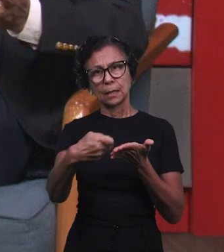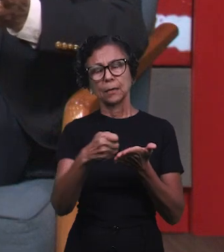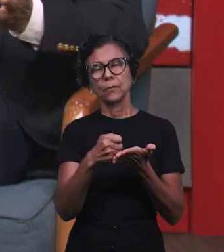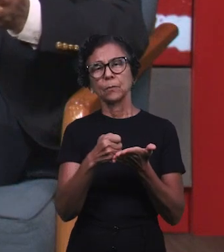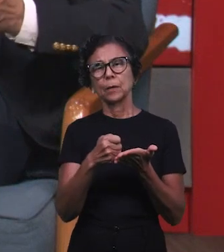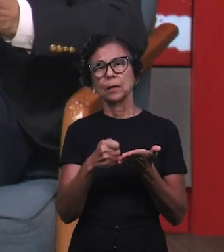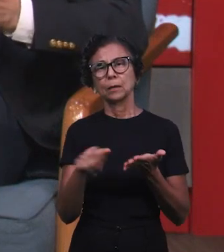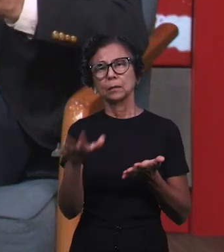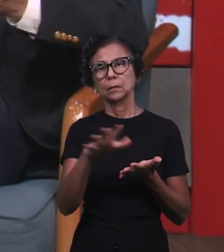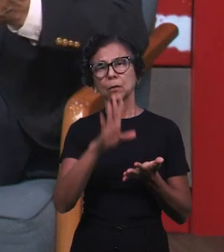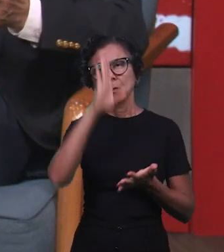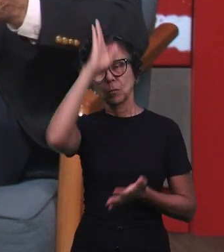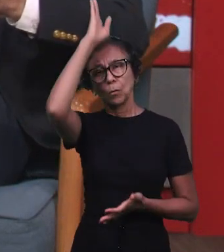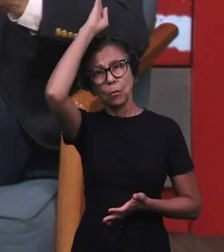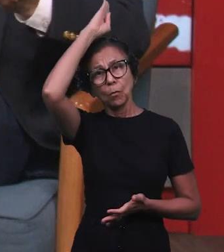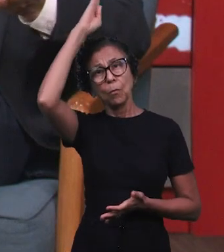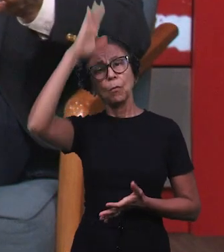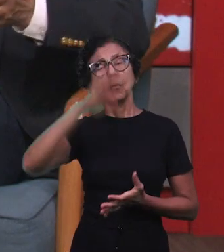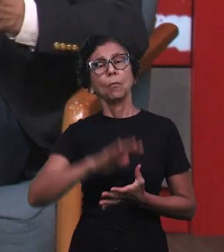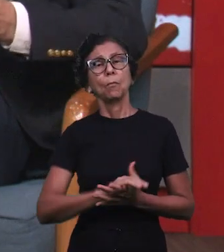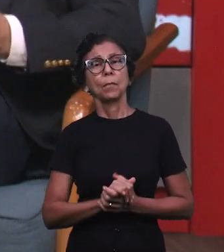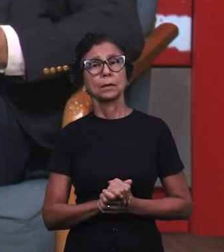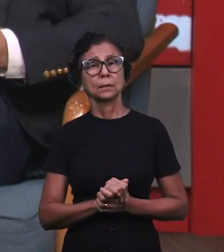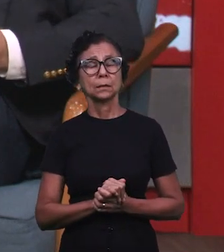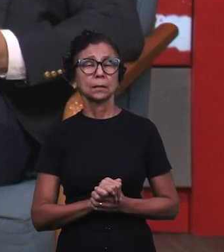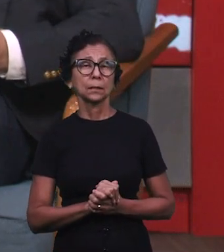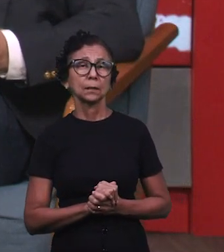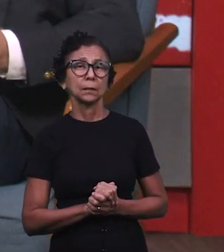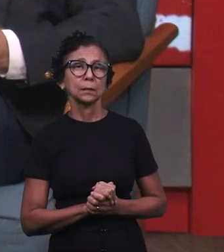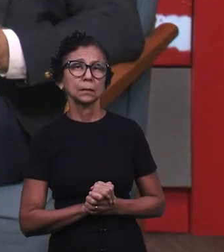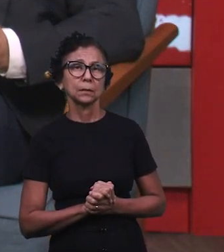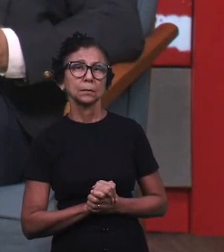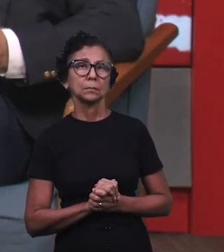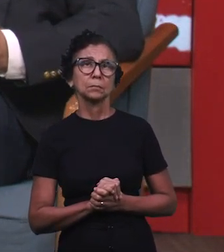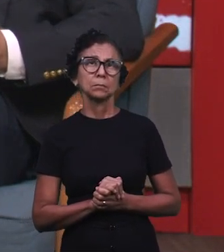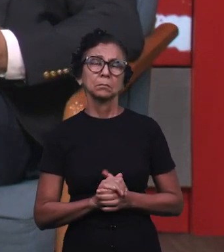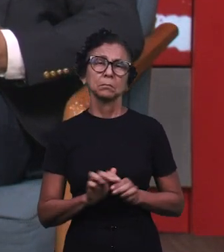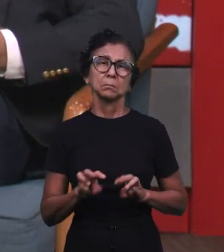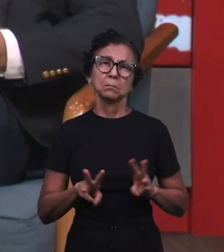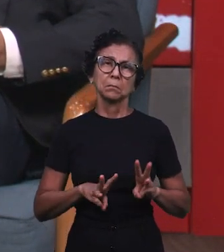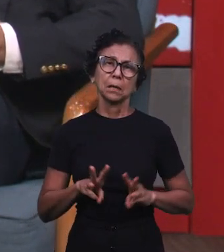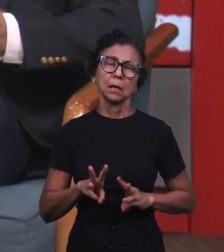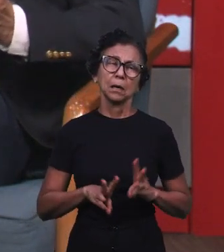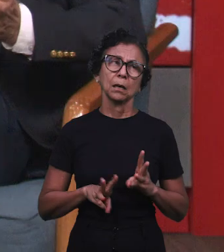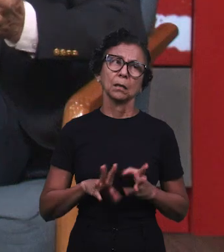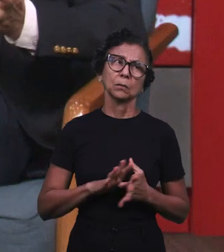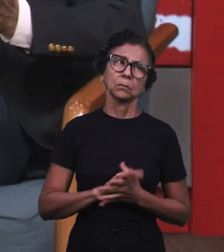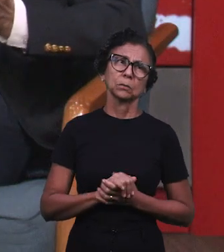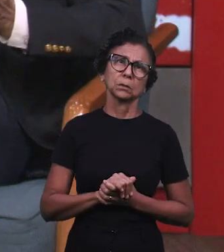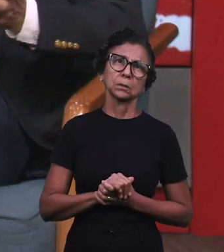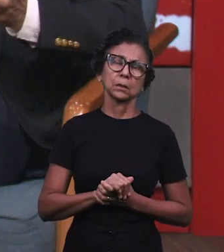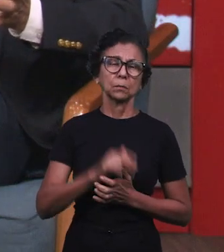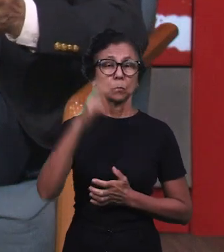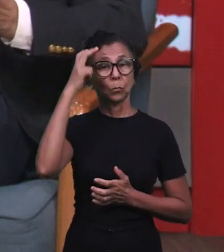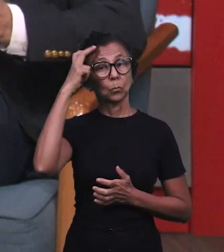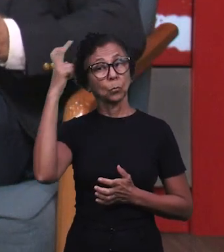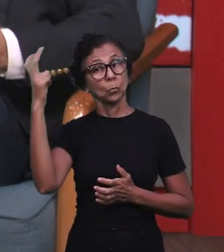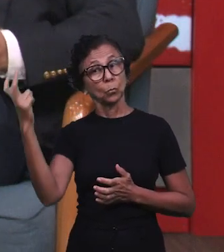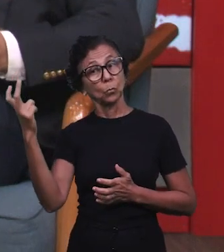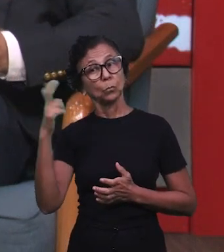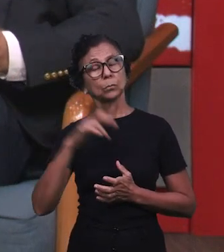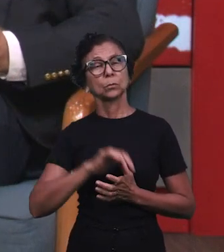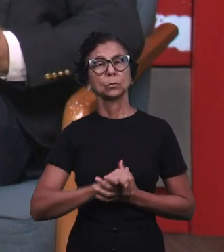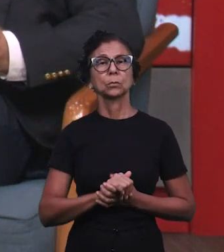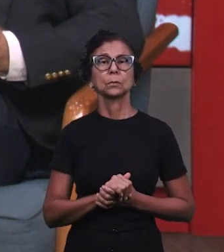era escriba, mais culto, talvez por isso tenha sido mais curto, porque